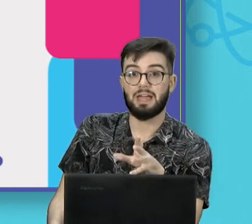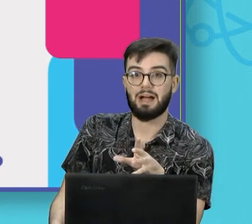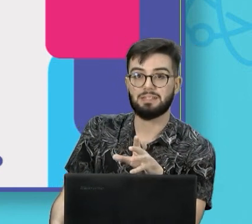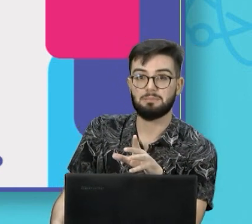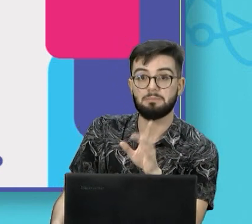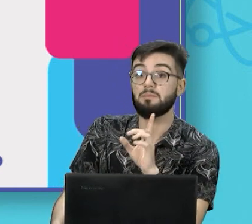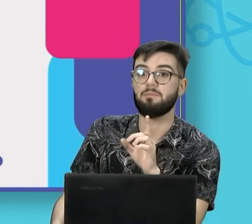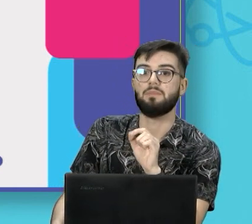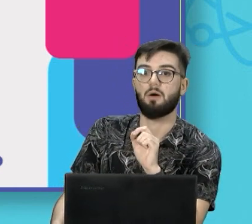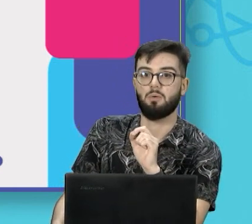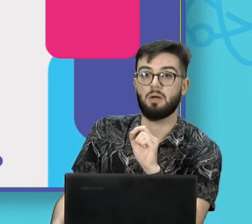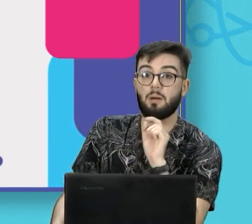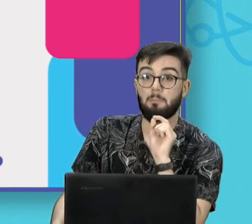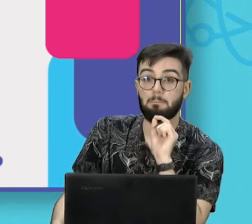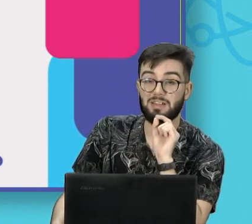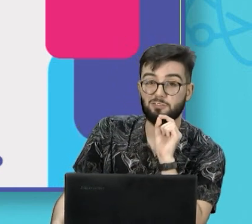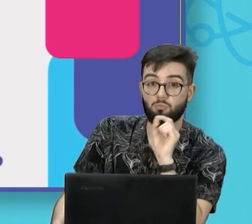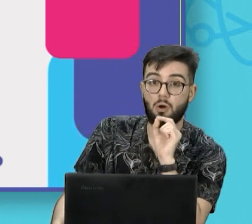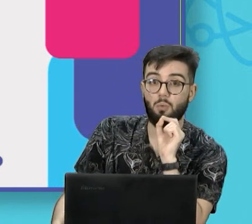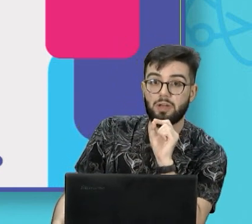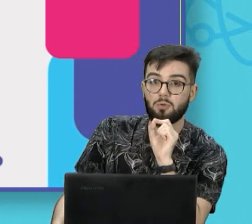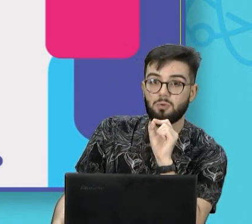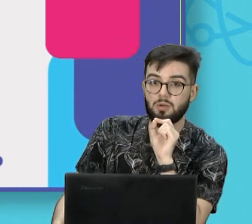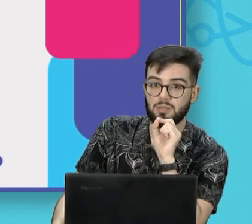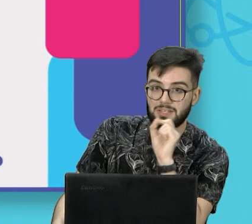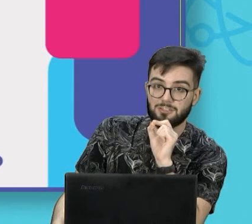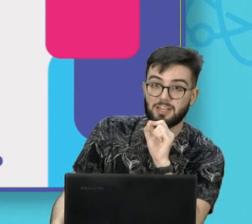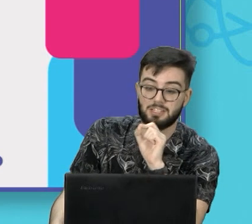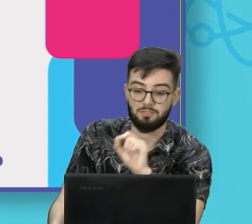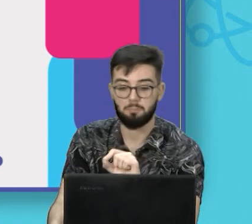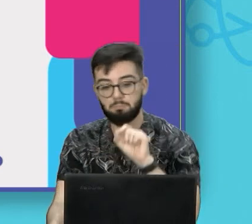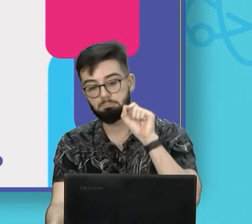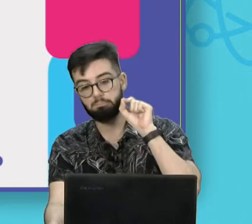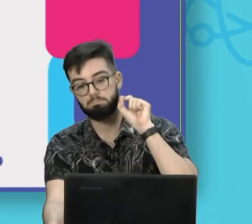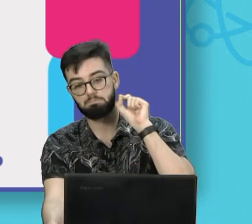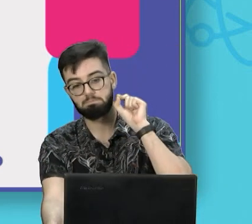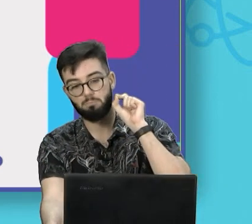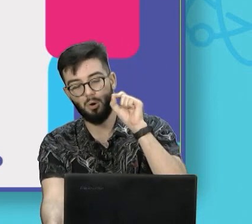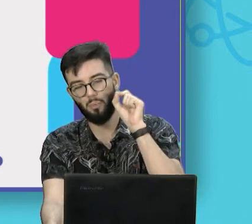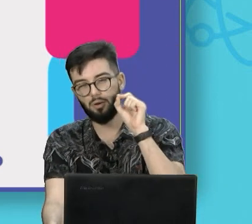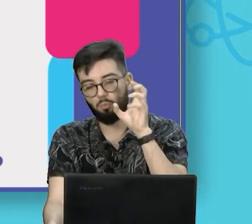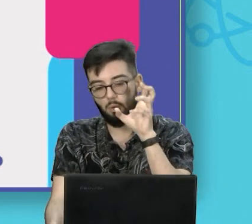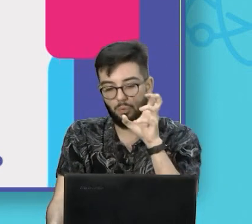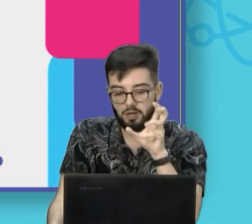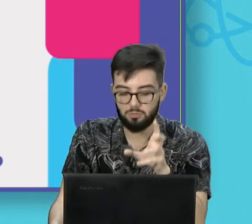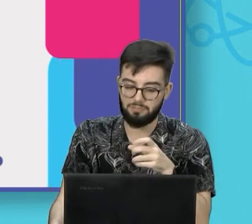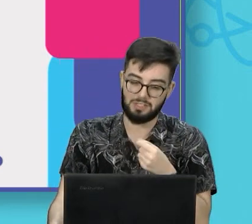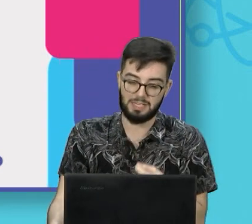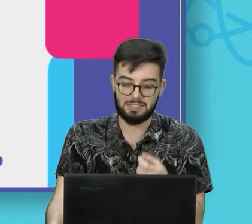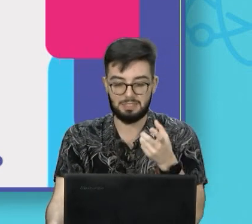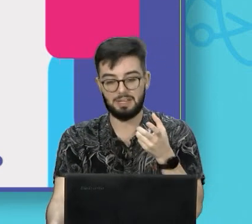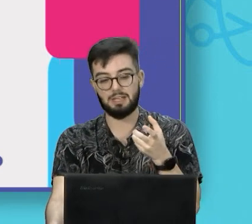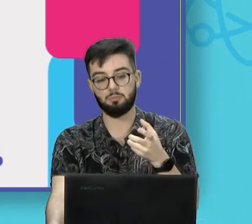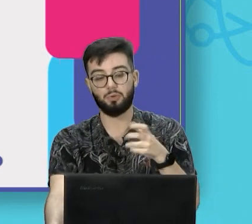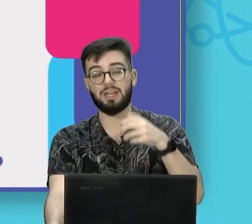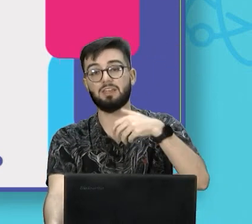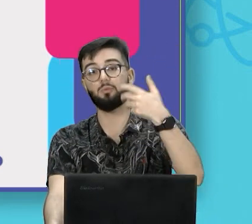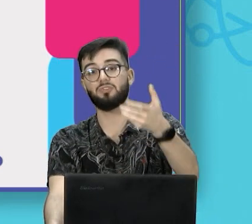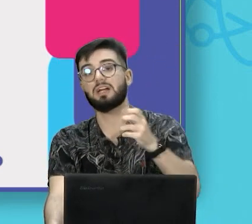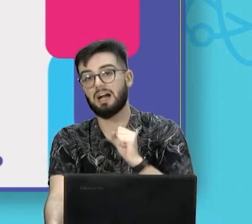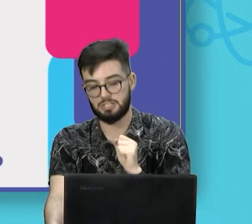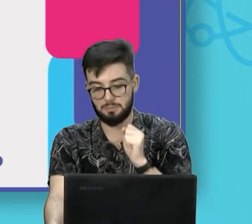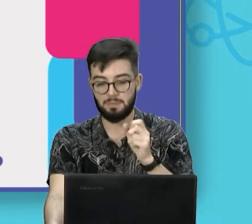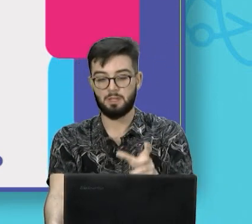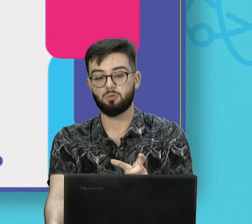tá errada não Mas qual o erro dessa alternativa Qual é o erro na verdade dá